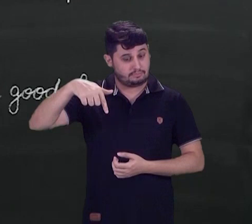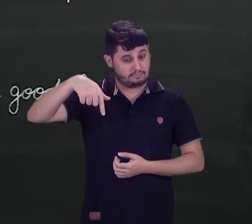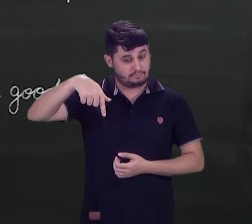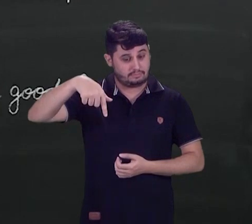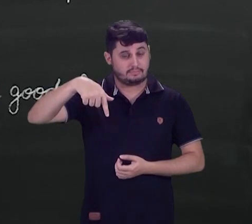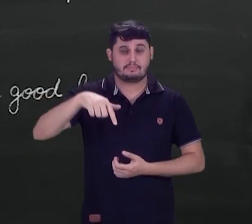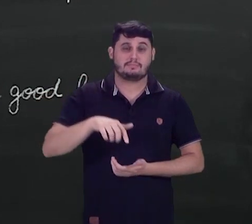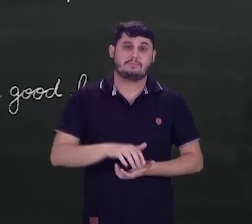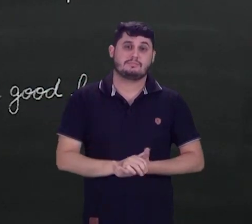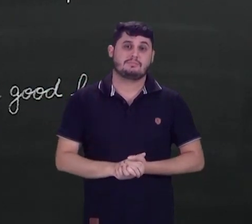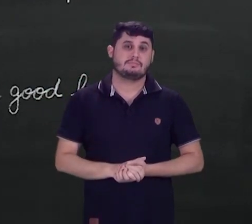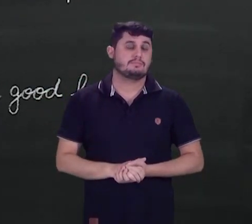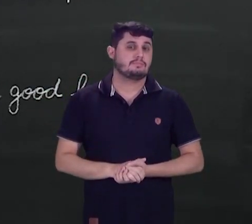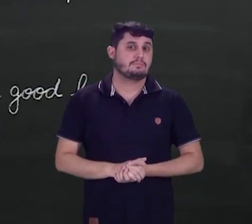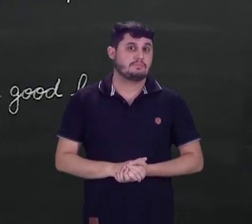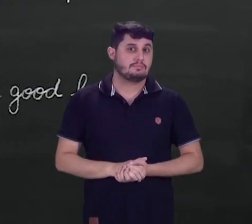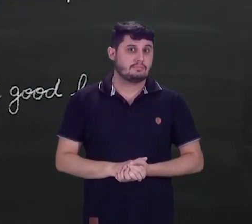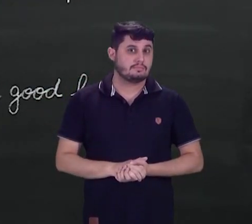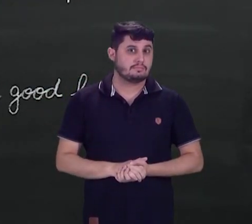Q,